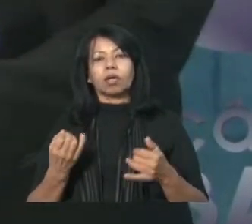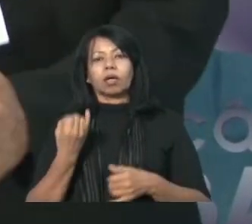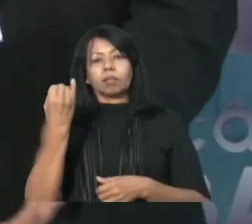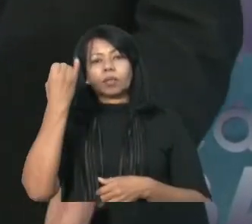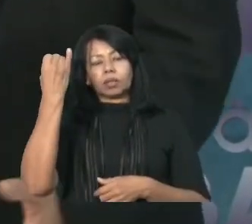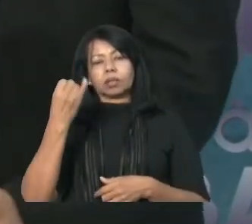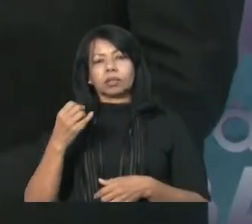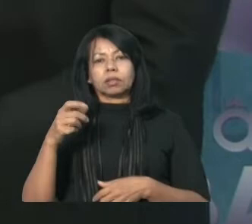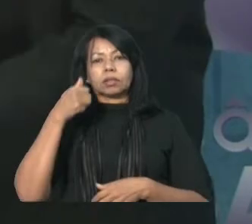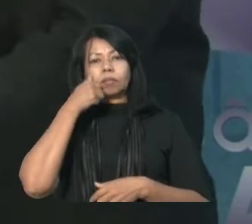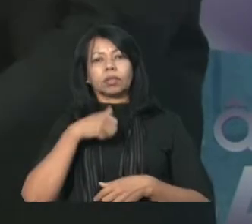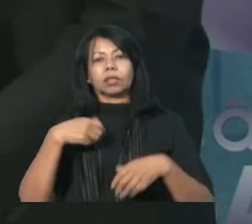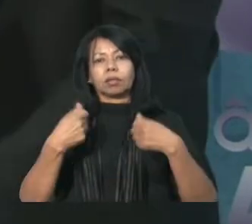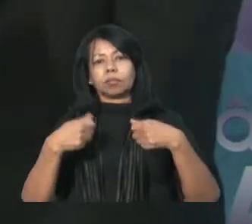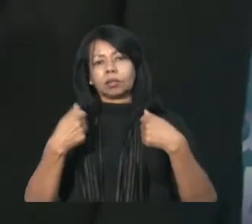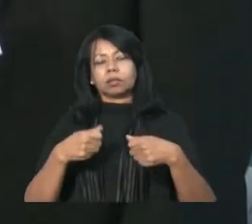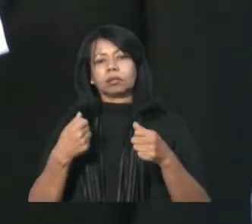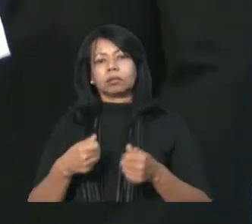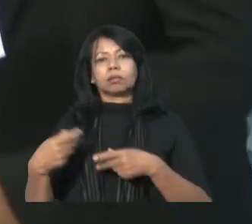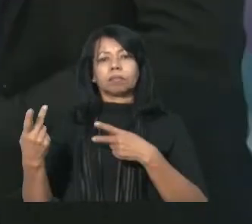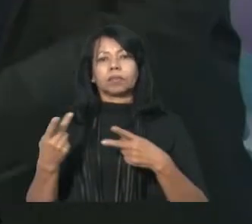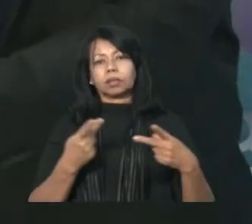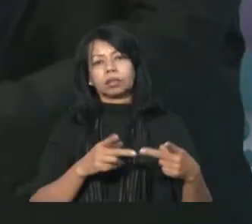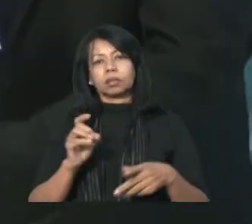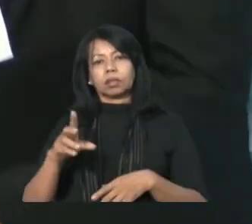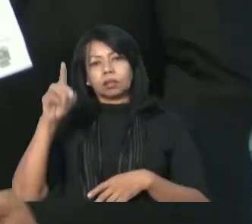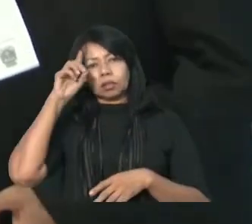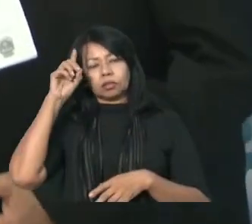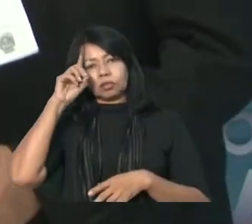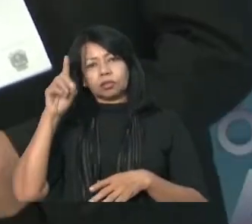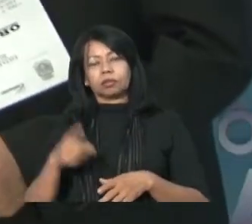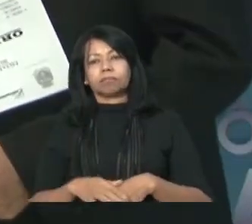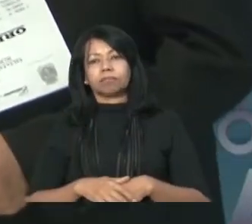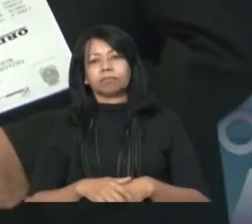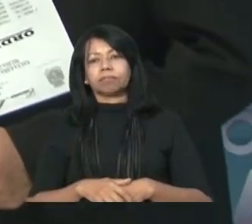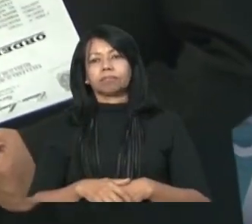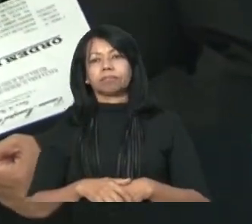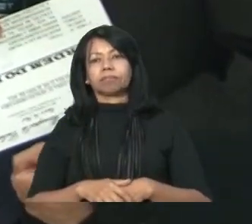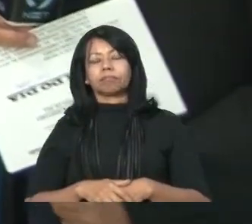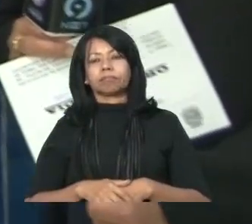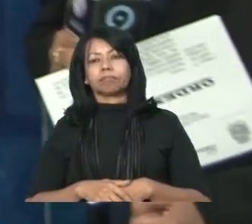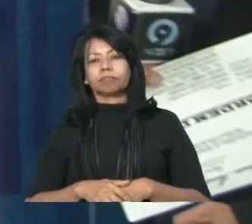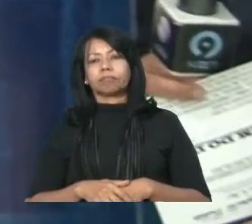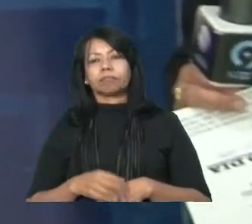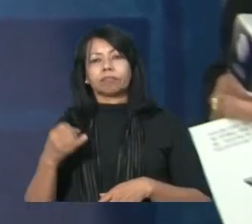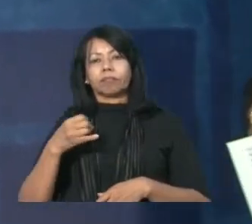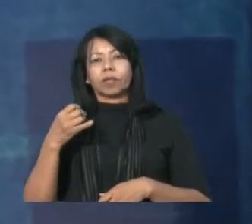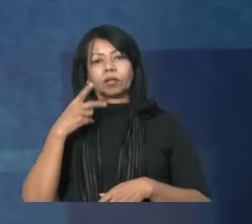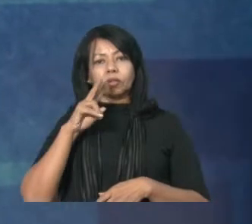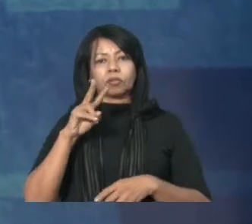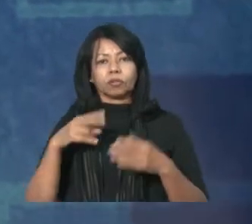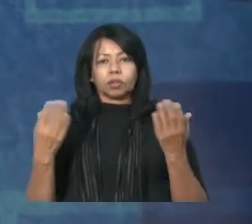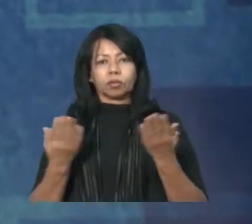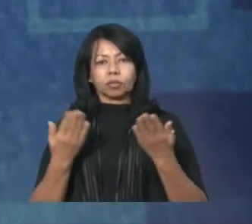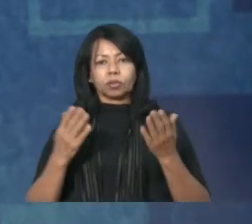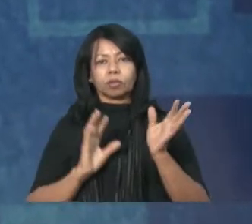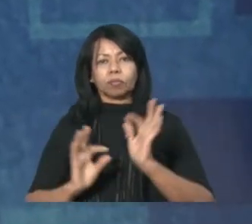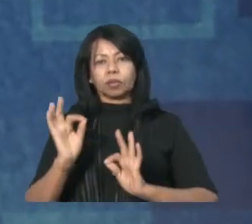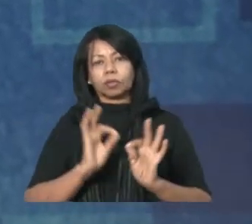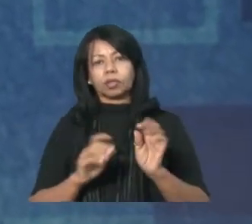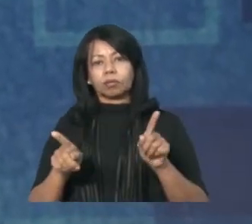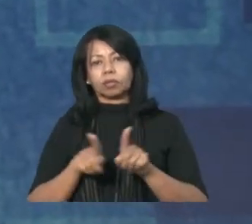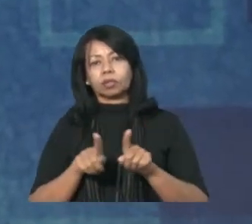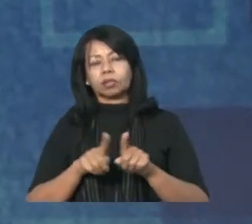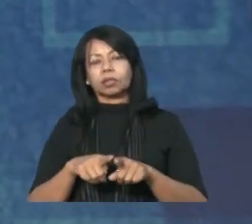importância da mulher tem que se fazer presente não é cada dia que passa não é Vereador não se o no que a gente veio aqui hoje um projeto